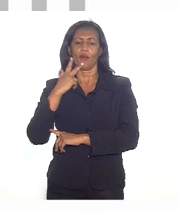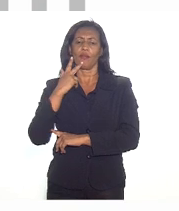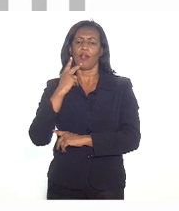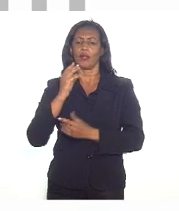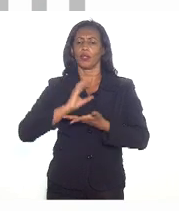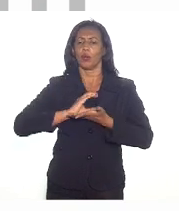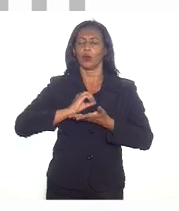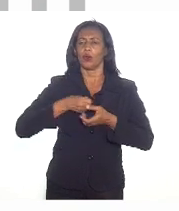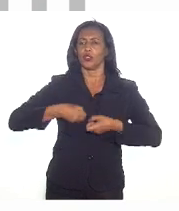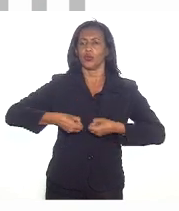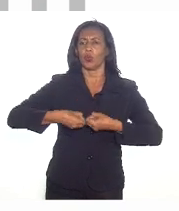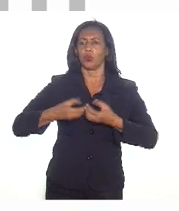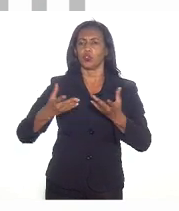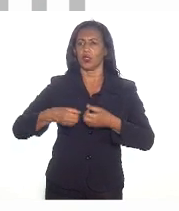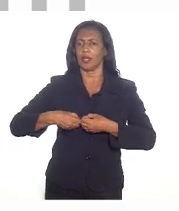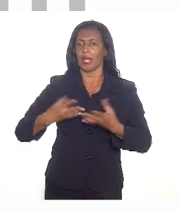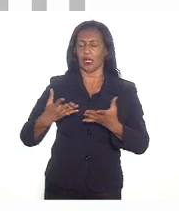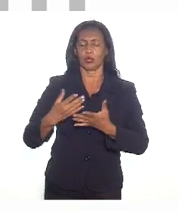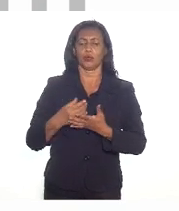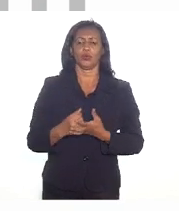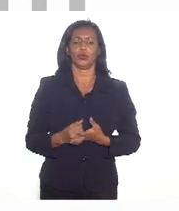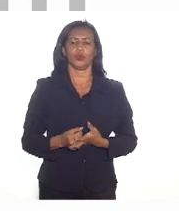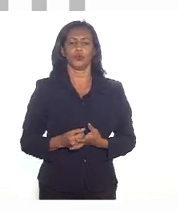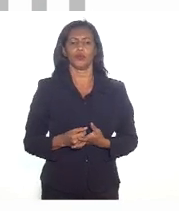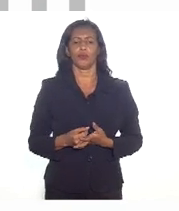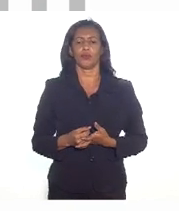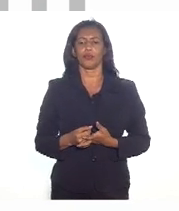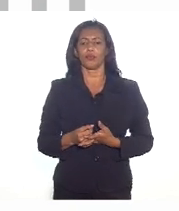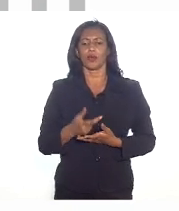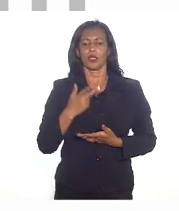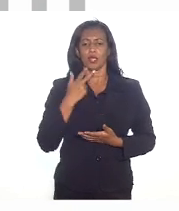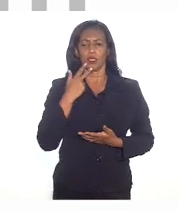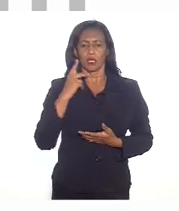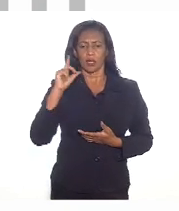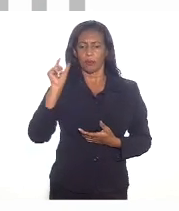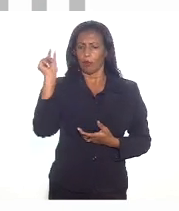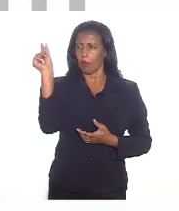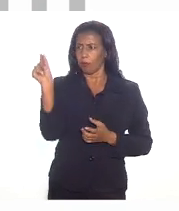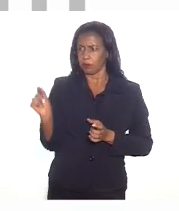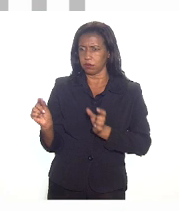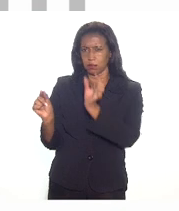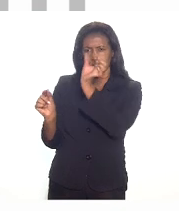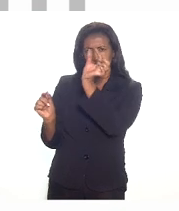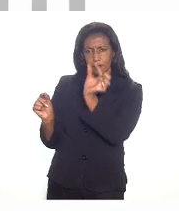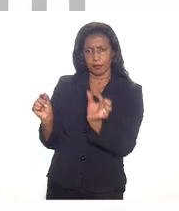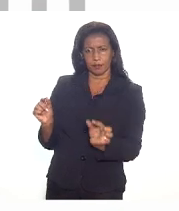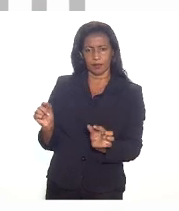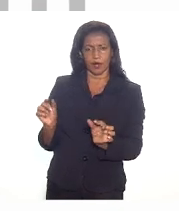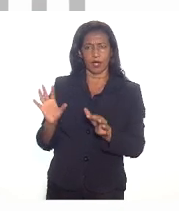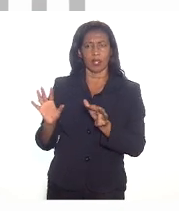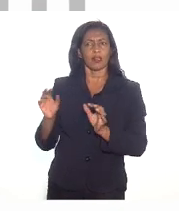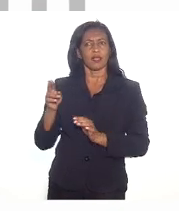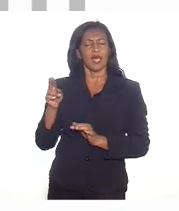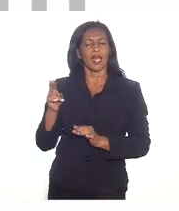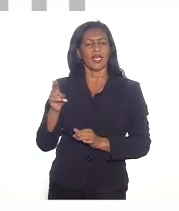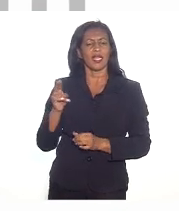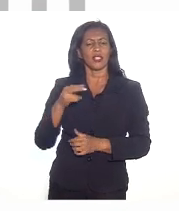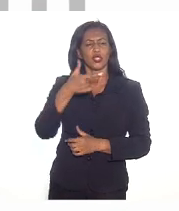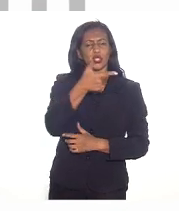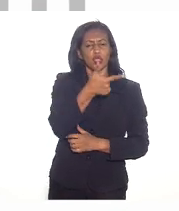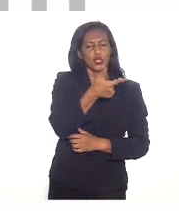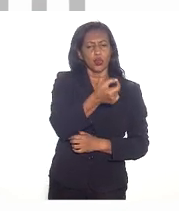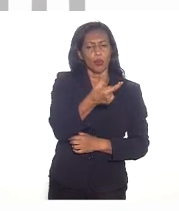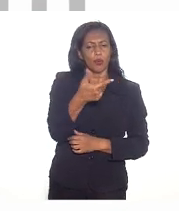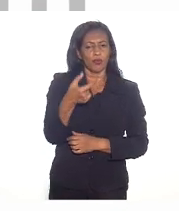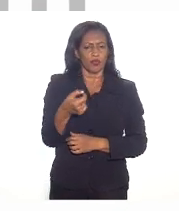né, para esse poder executivo, tá? E a receita corrente líquida dos governos estaduais nas unidades federativas. Isso é 2020.